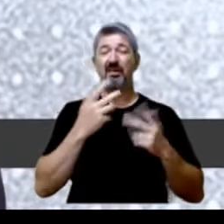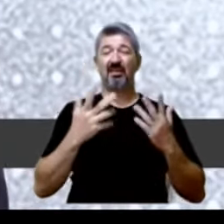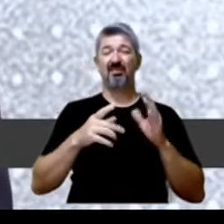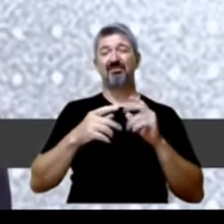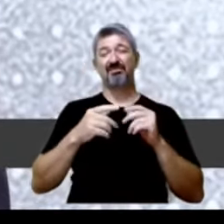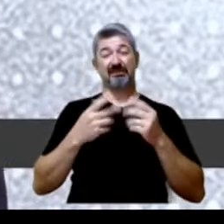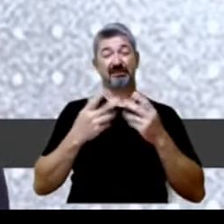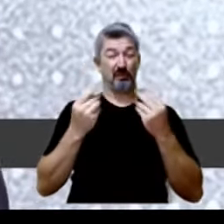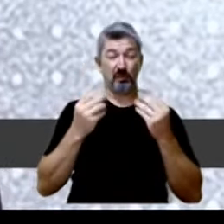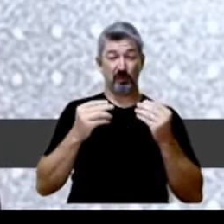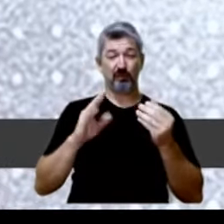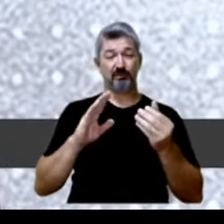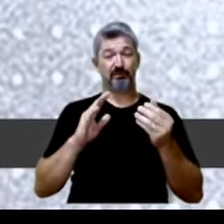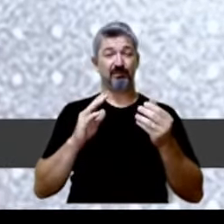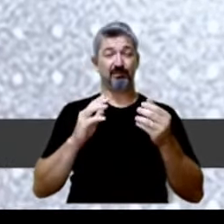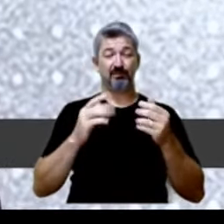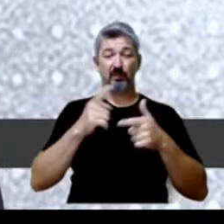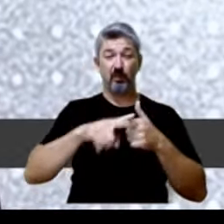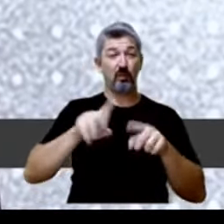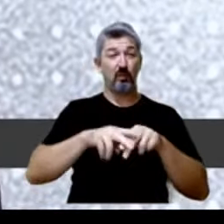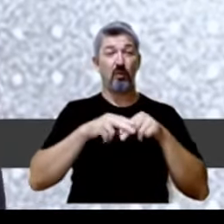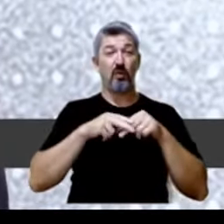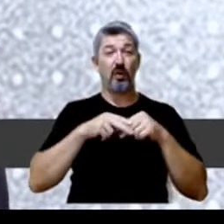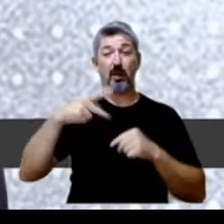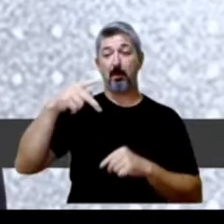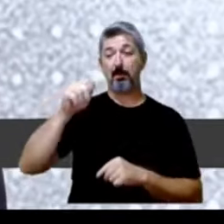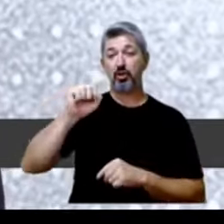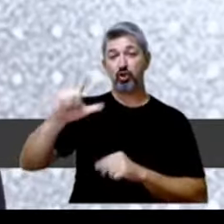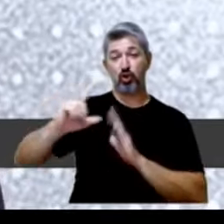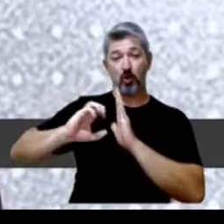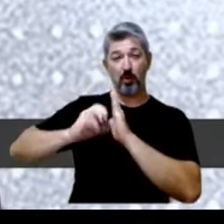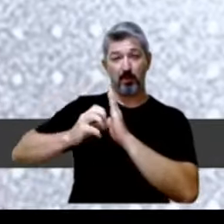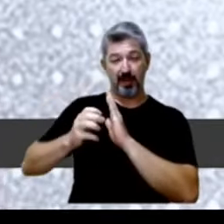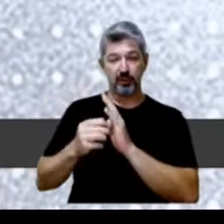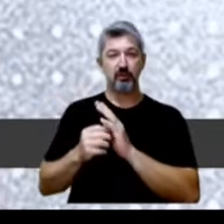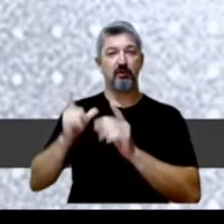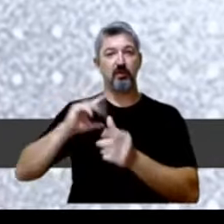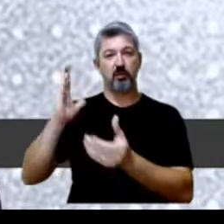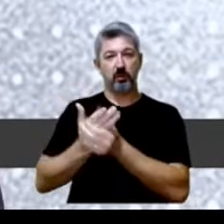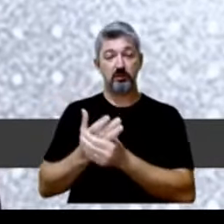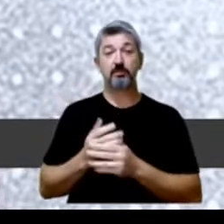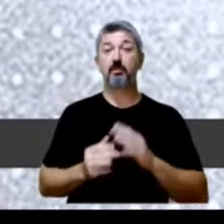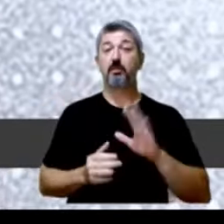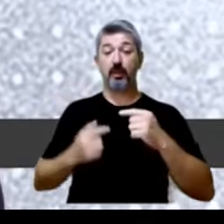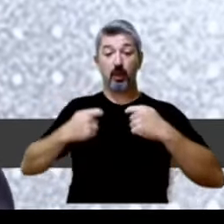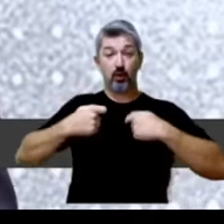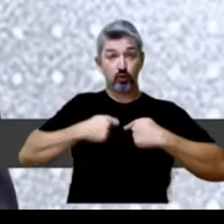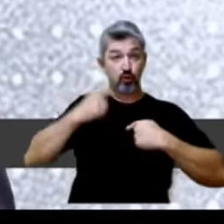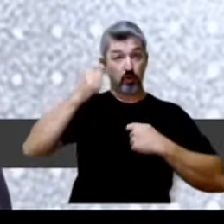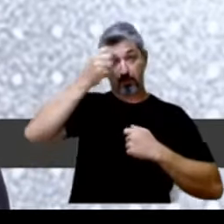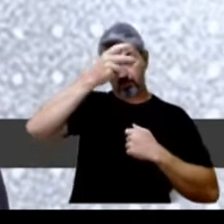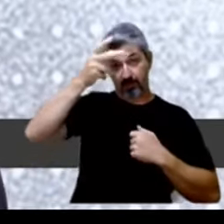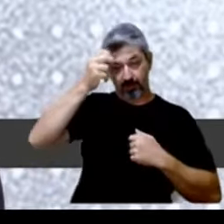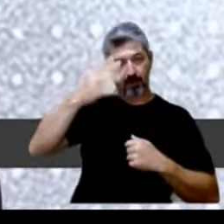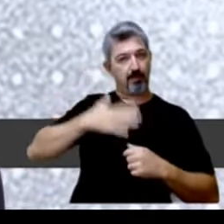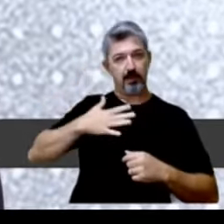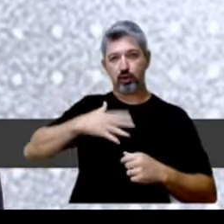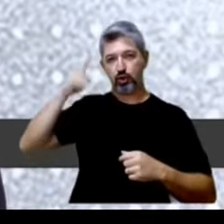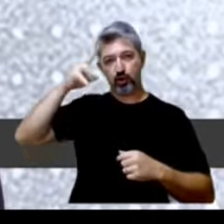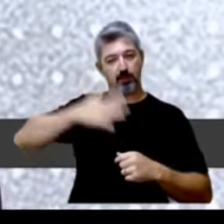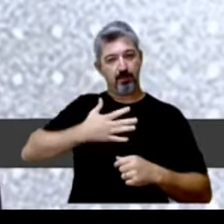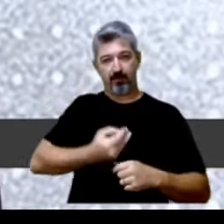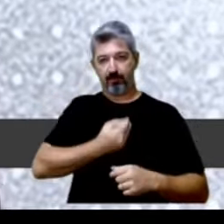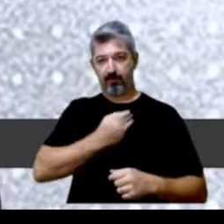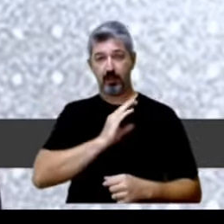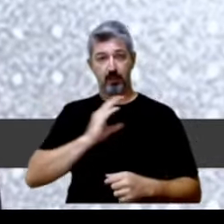do PSOL, aonde ali na Cachoeirinha fazia o procedimento. Eu sou um prefeito, a minha história de vida de cristão, de